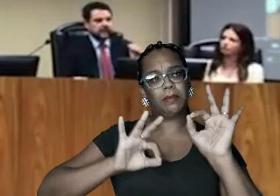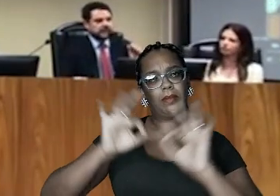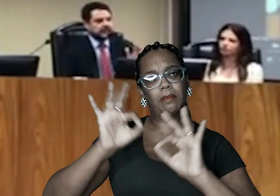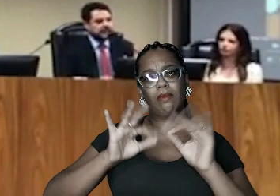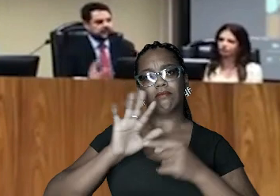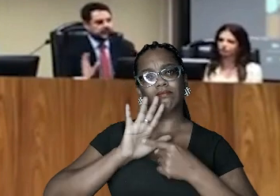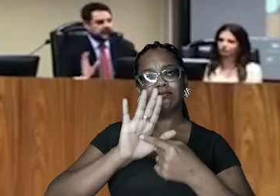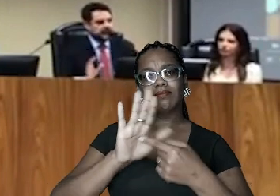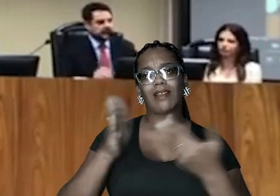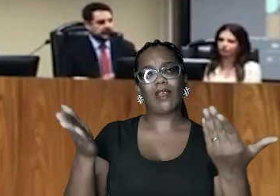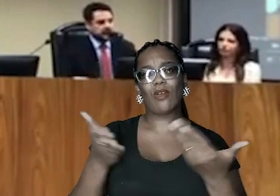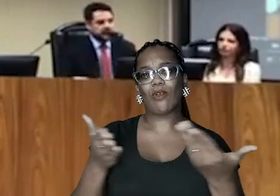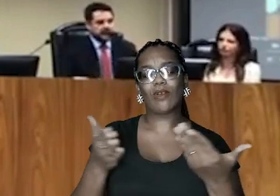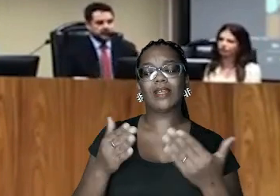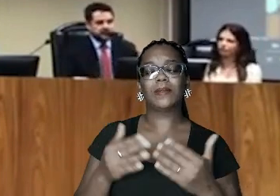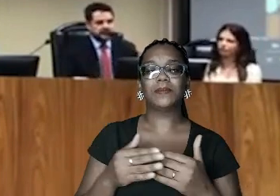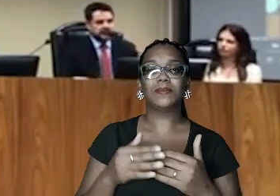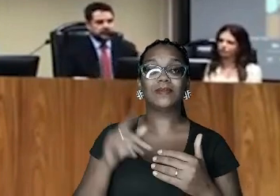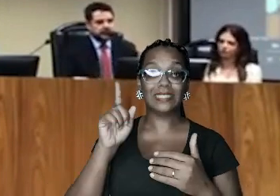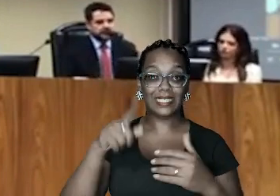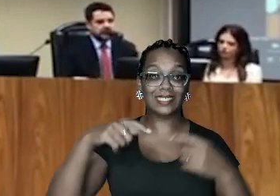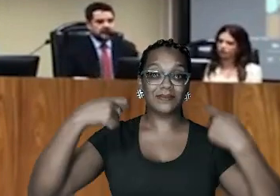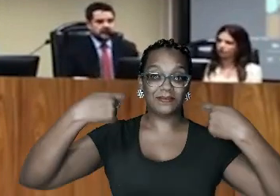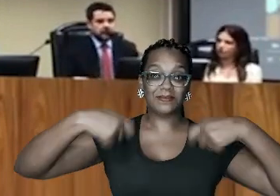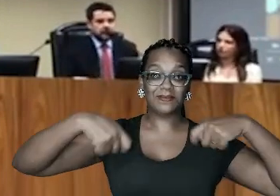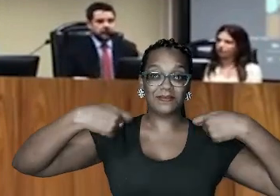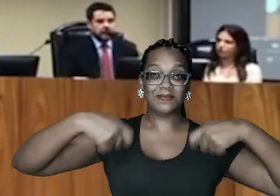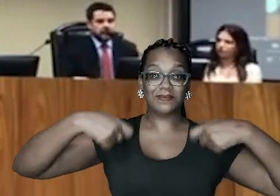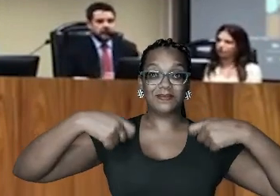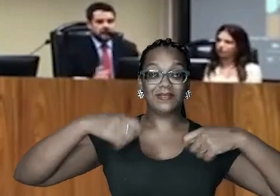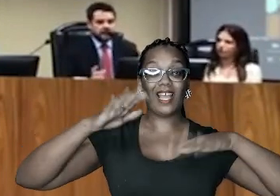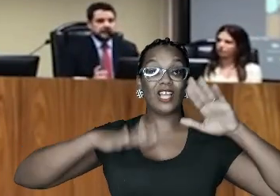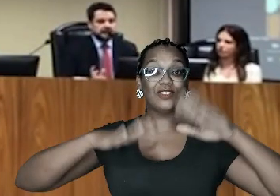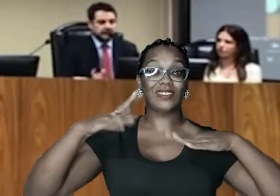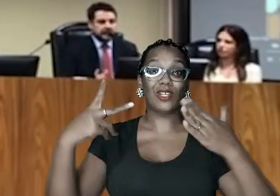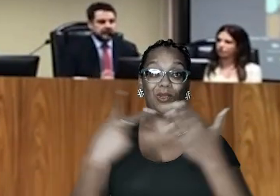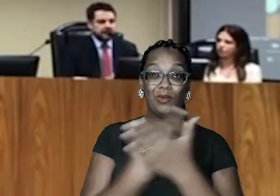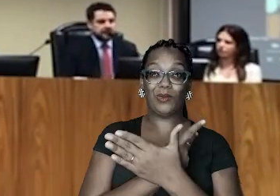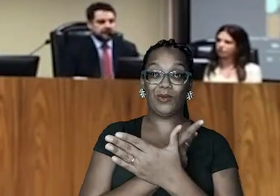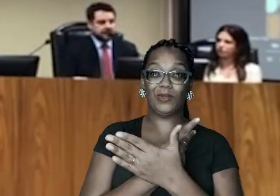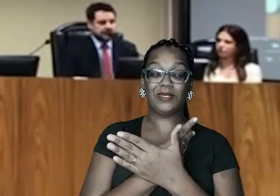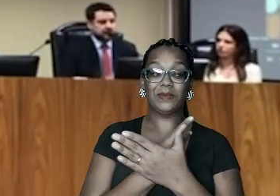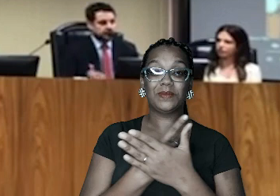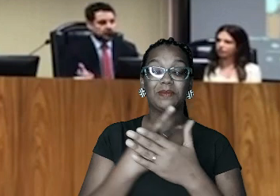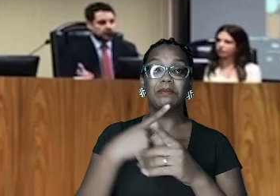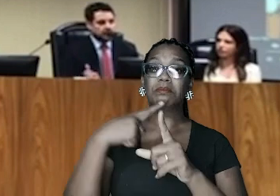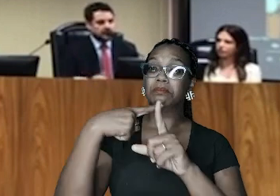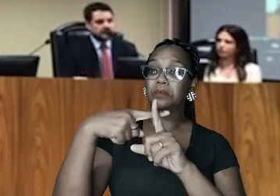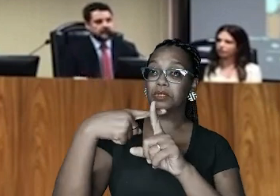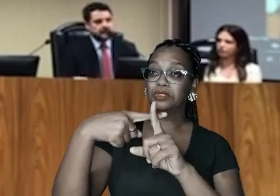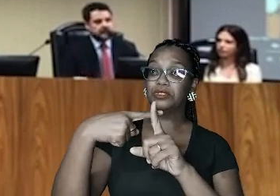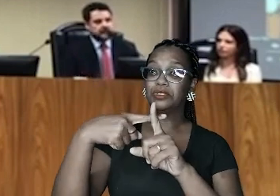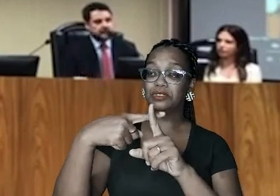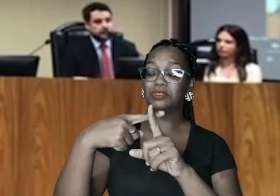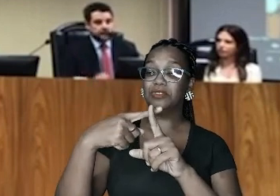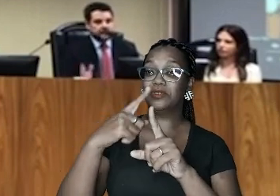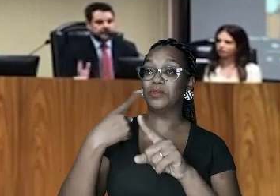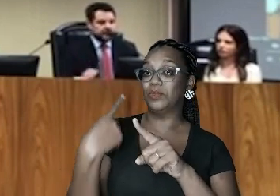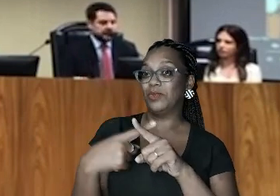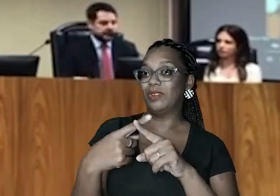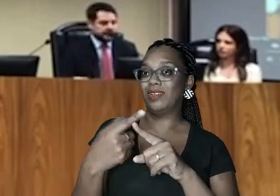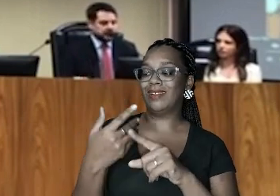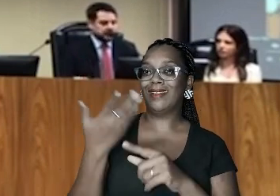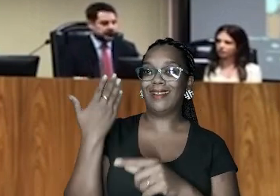aqui né preparado para fazer agora uma a necessidade e às vezes ocorre né e